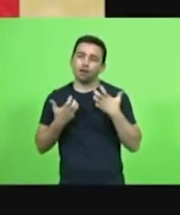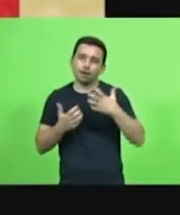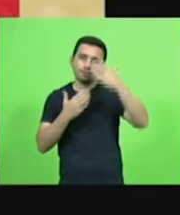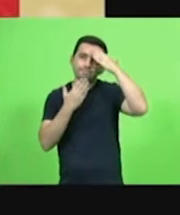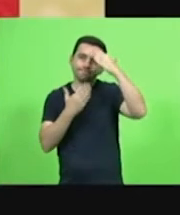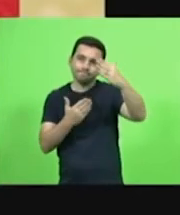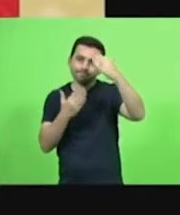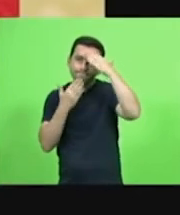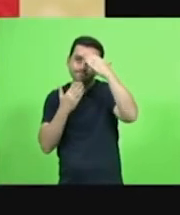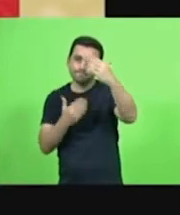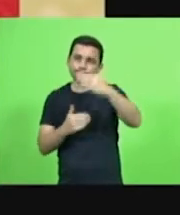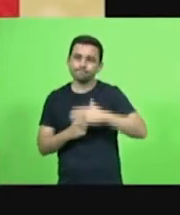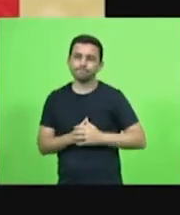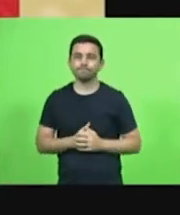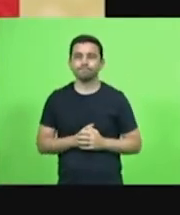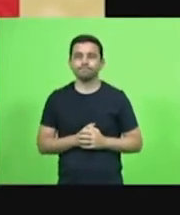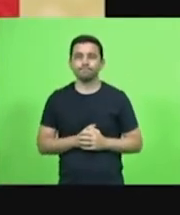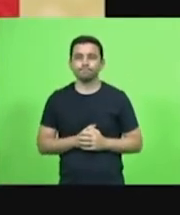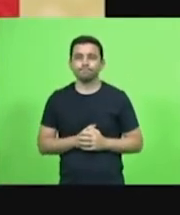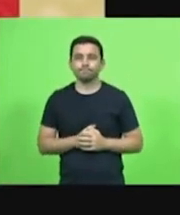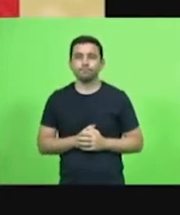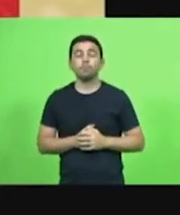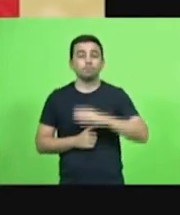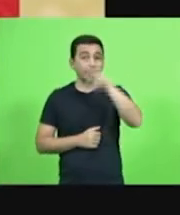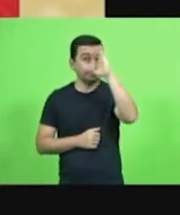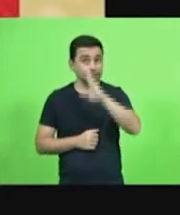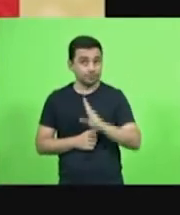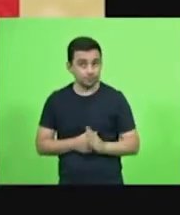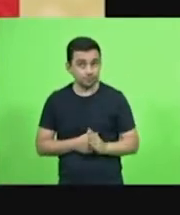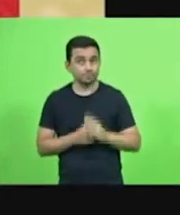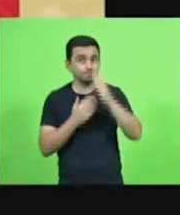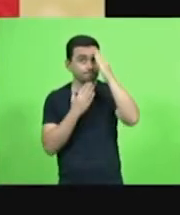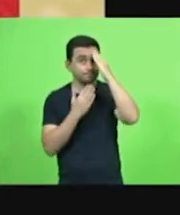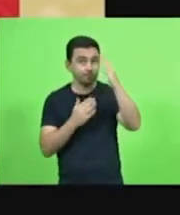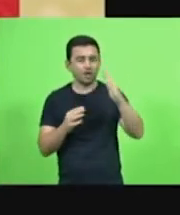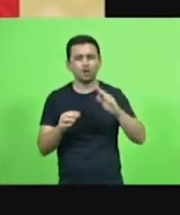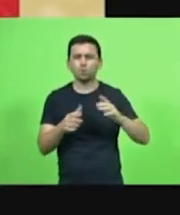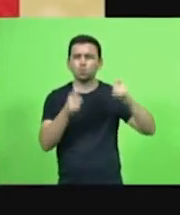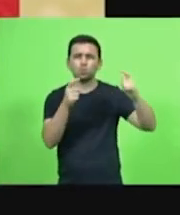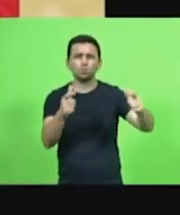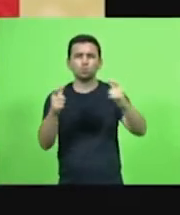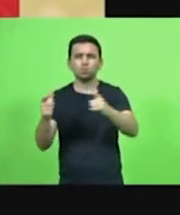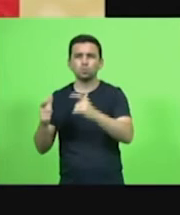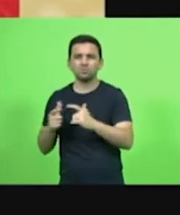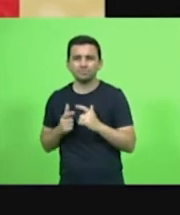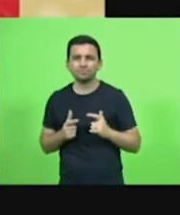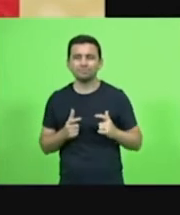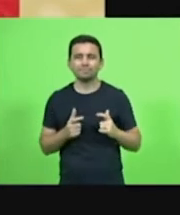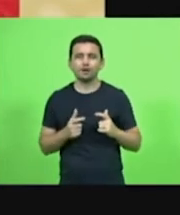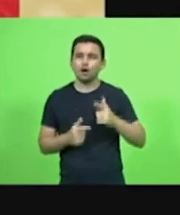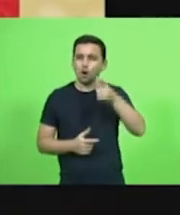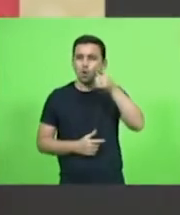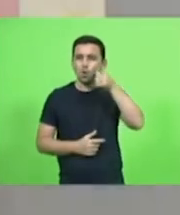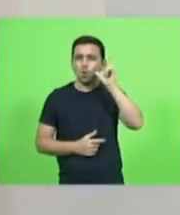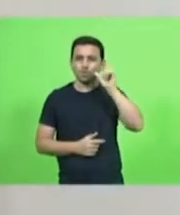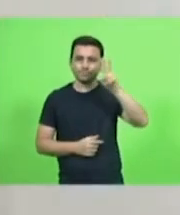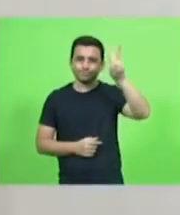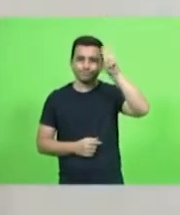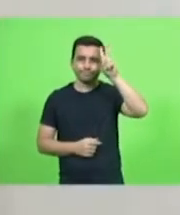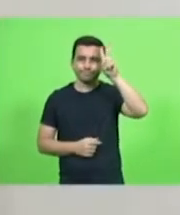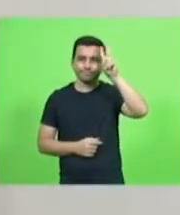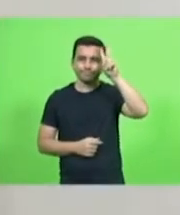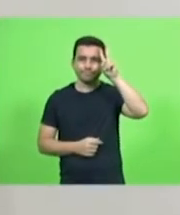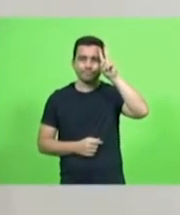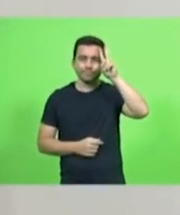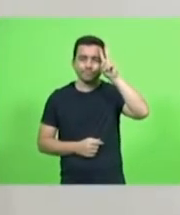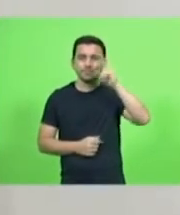agradecer. Agradecer ao Brasil e todos os lugares. Ontem, na segunda,